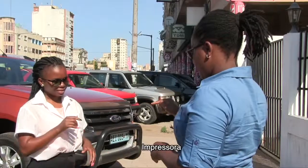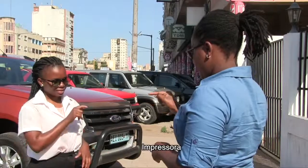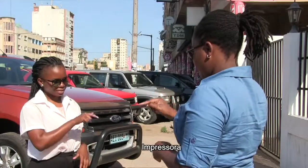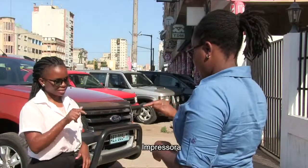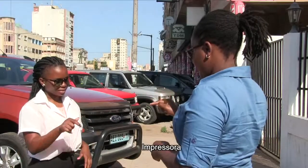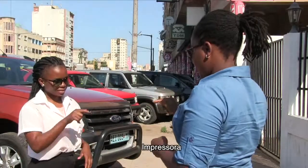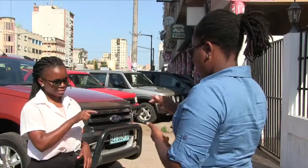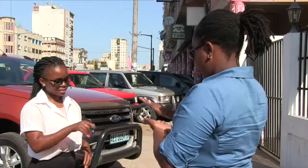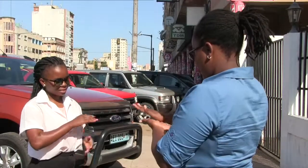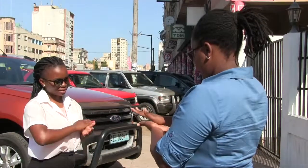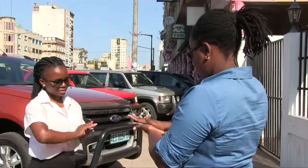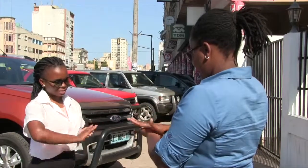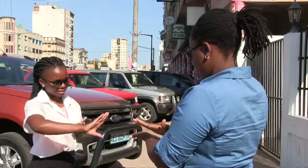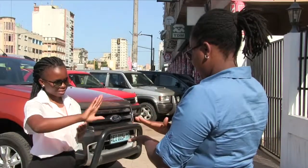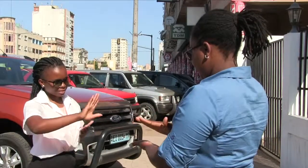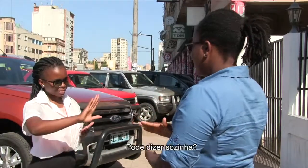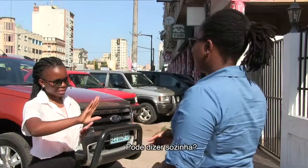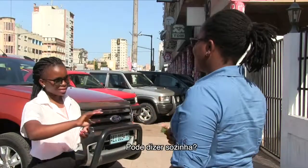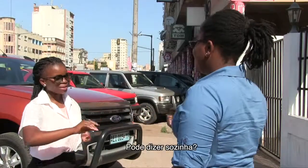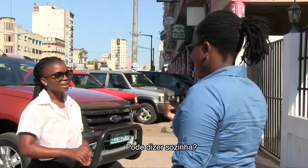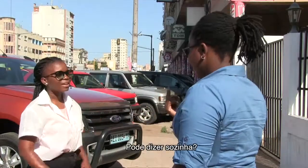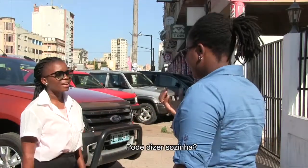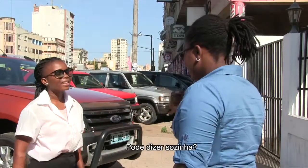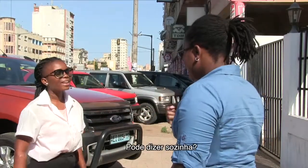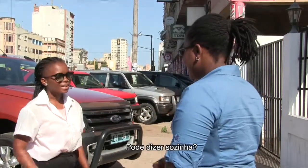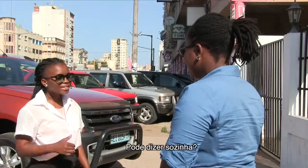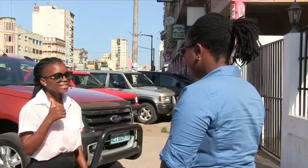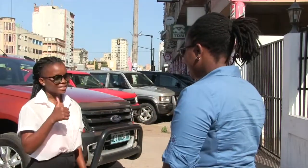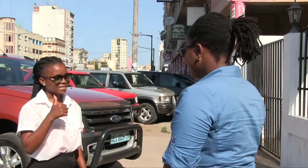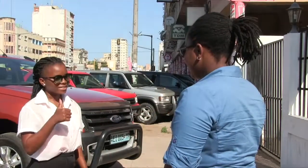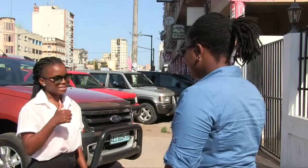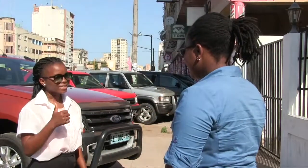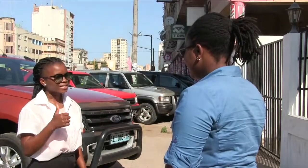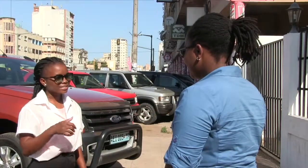Impressora Pode dizer sozinha?